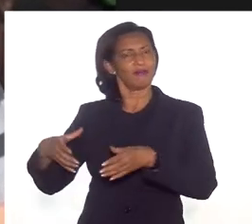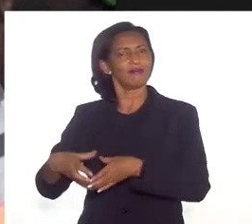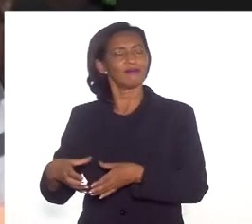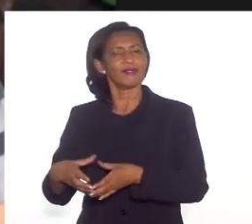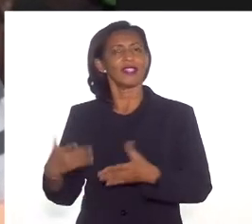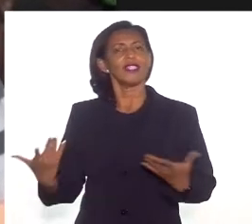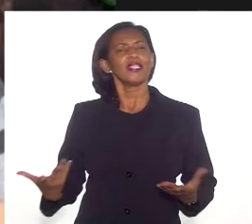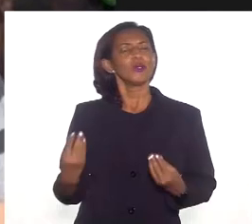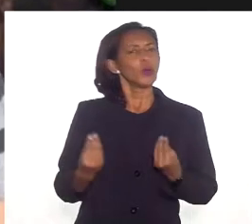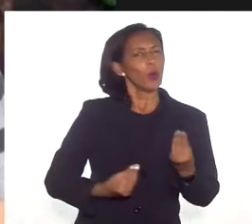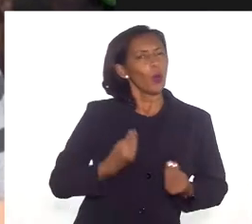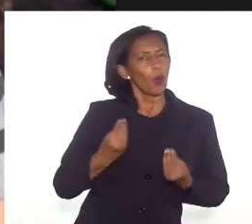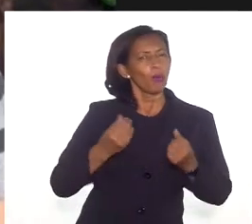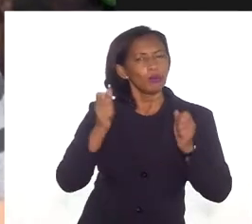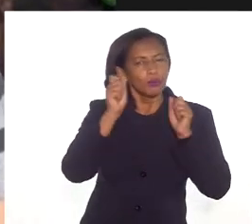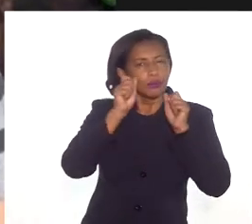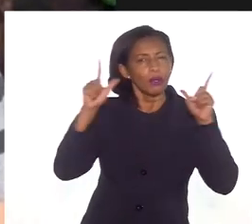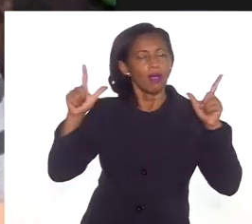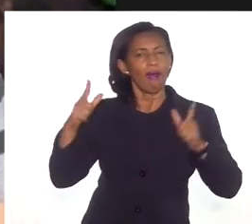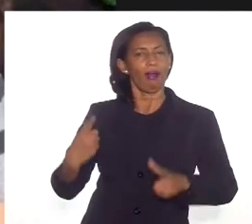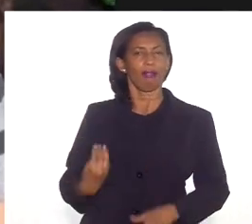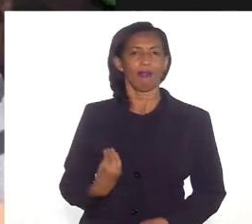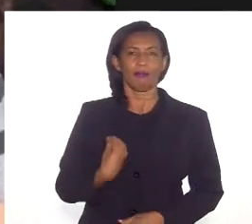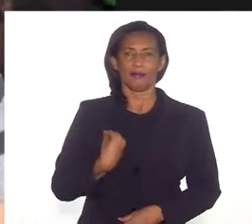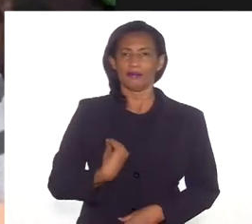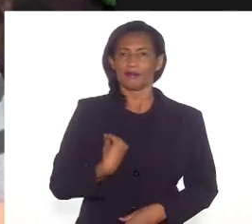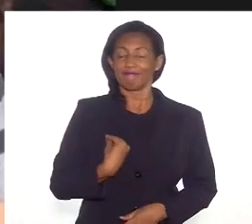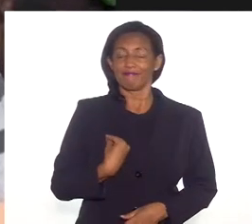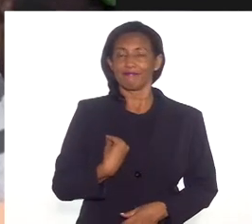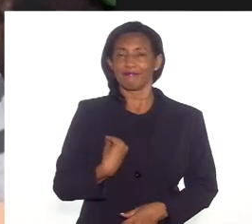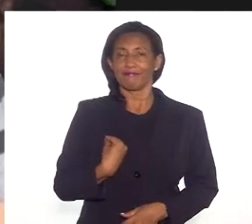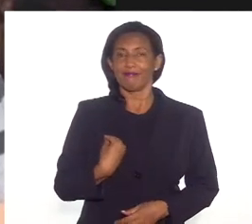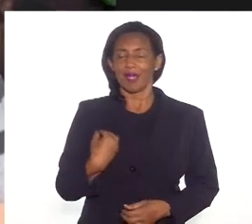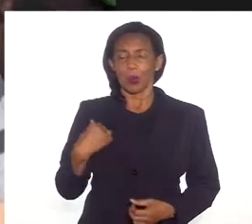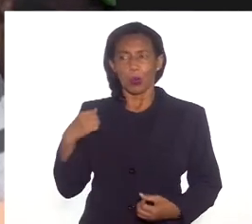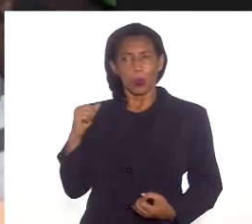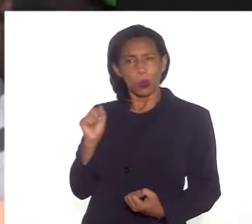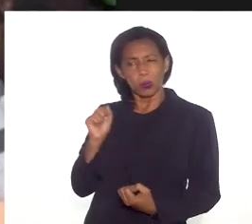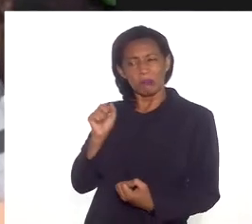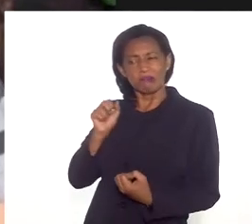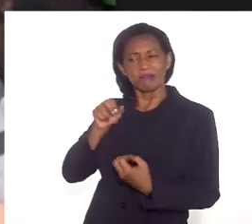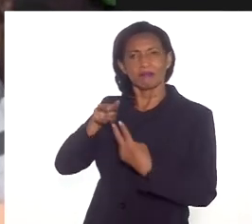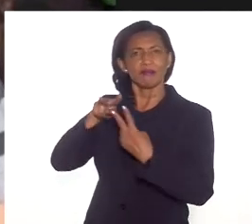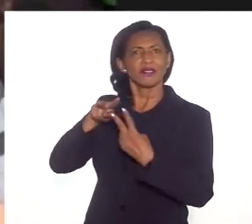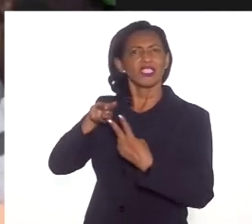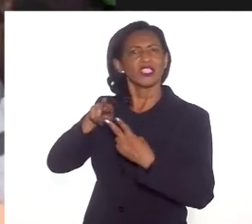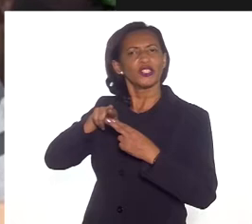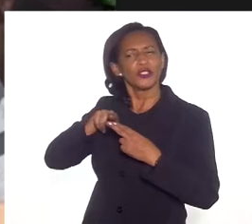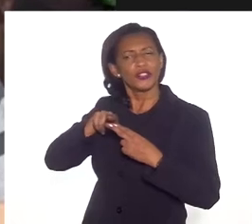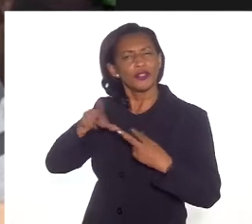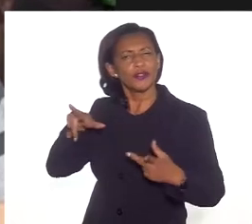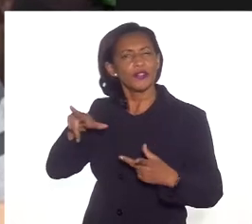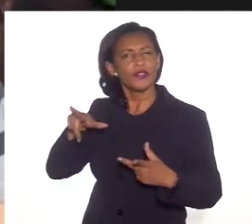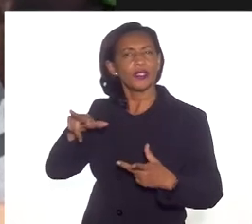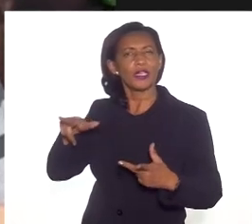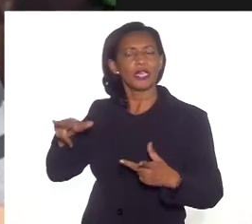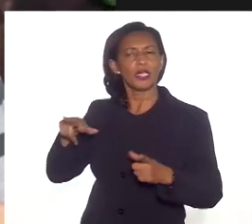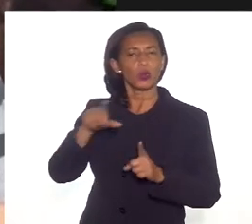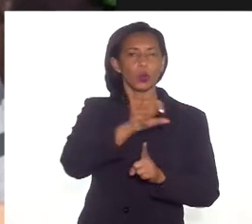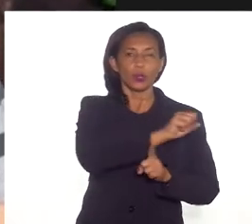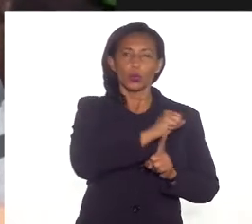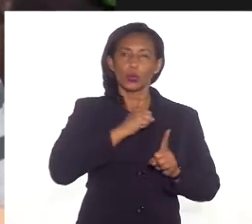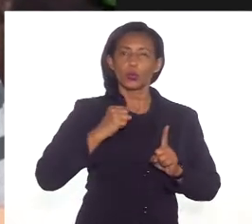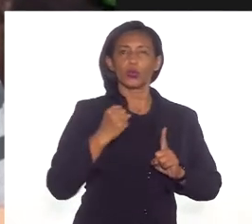E isso, como eu disse, despertou em mim um olhar talvez diferenciado com relação